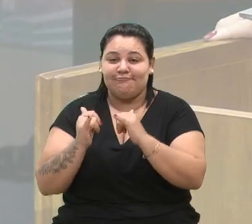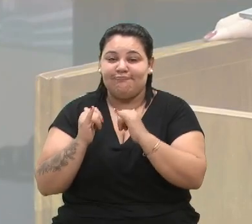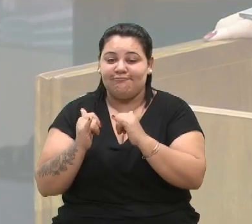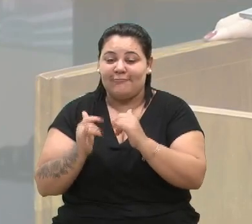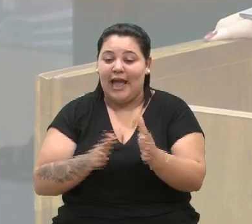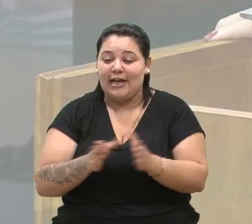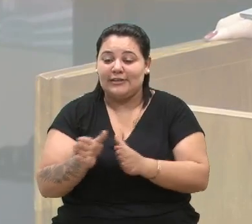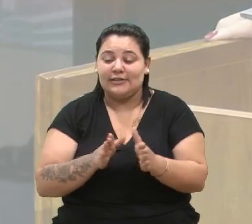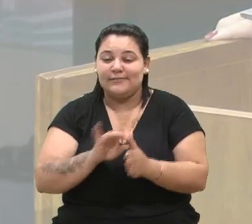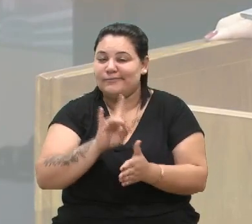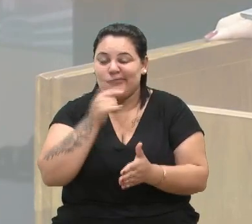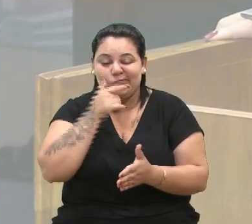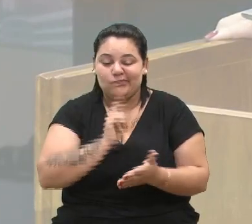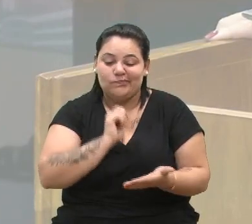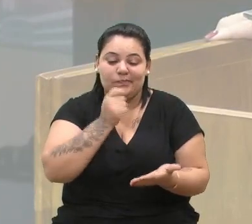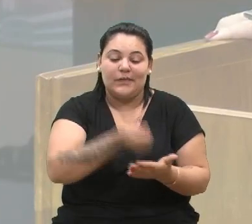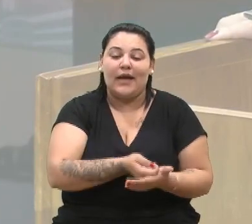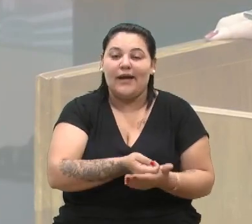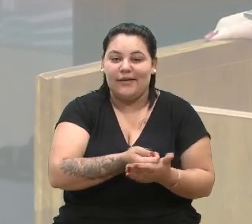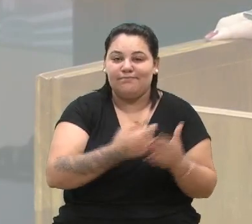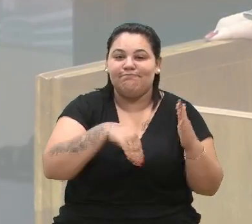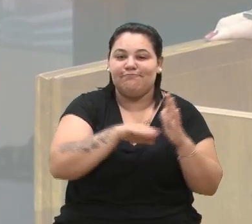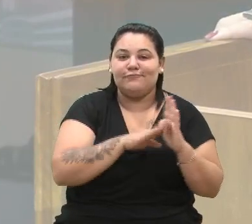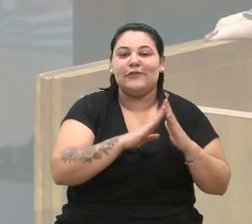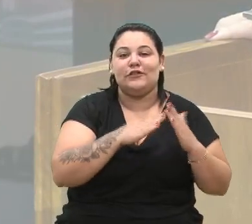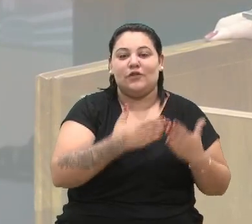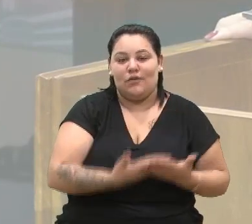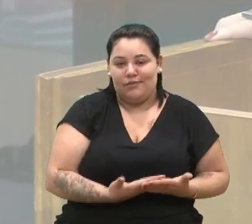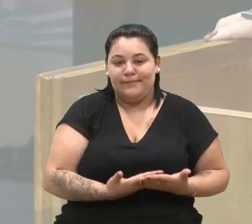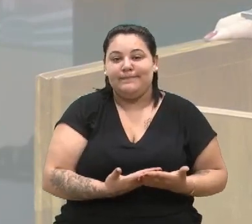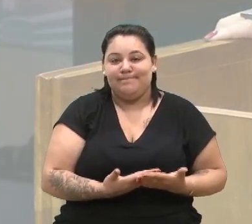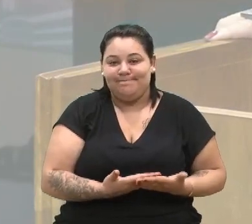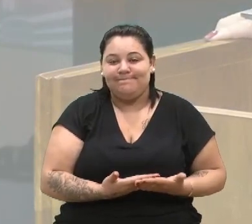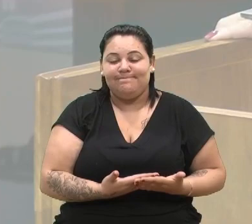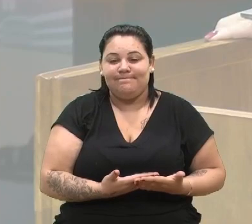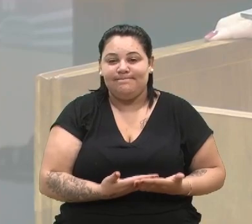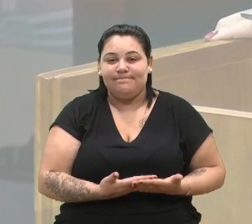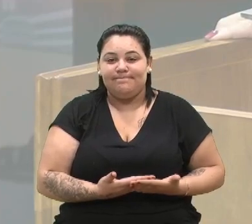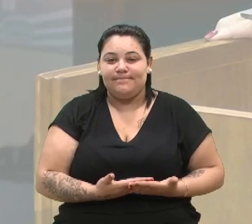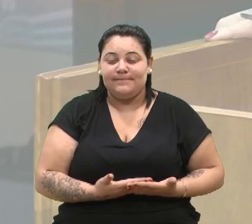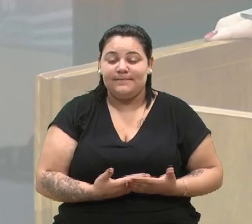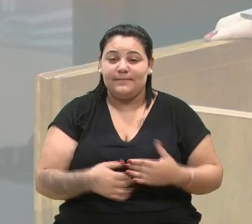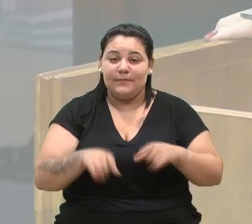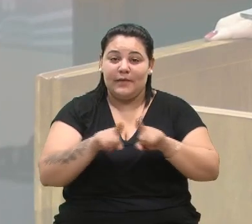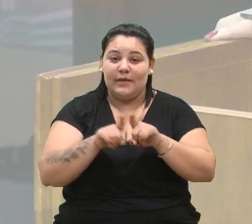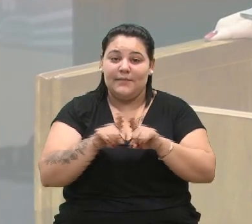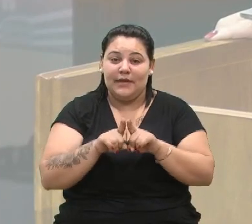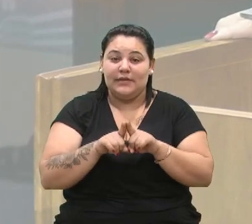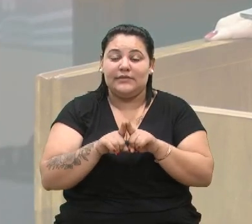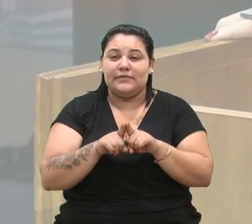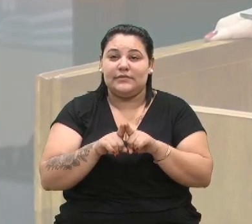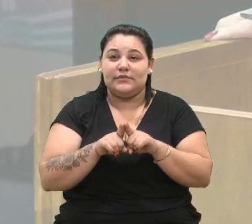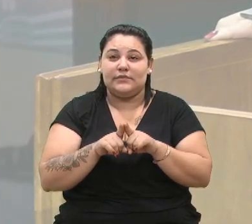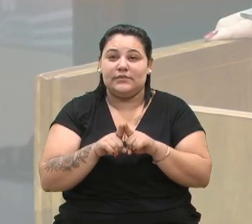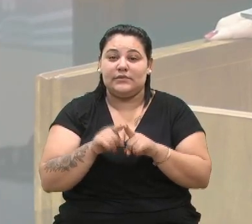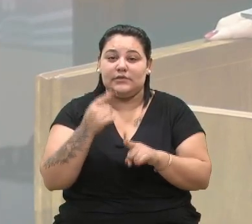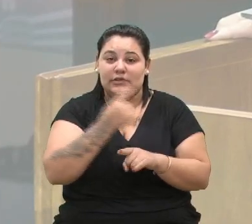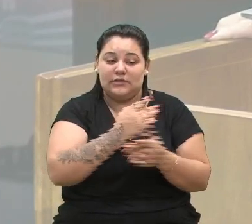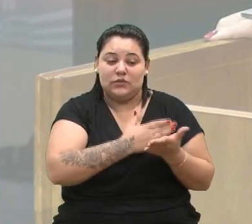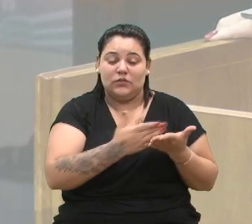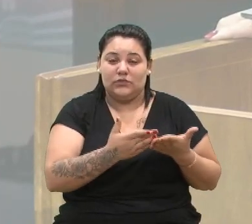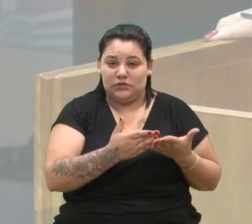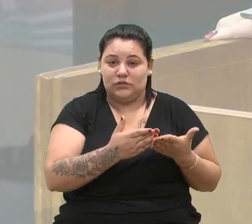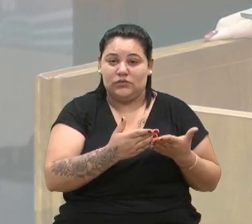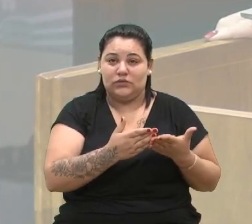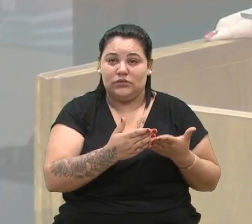condições de pagar um transporte para a escola, né? Essa previsão inicial